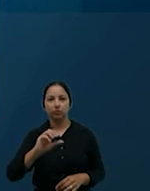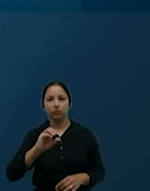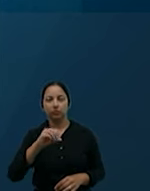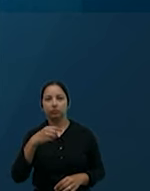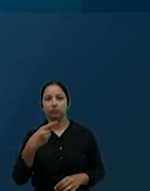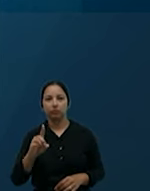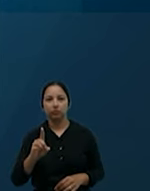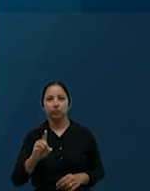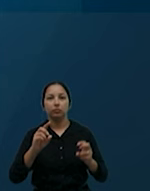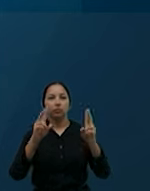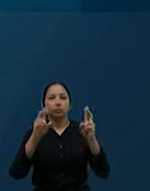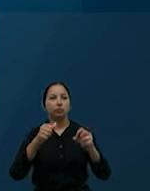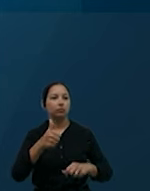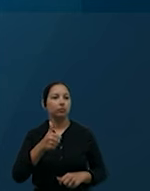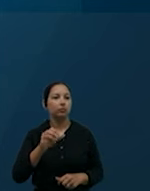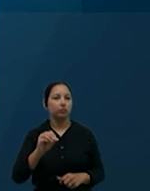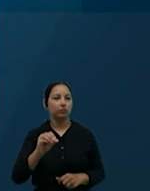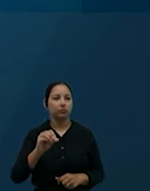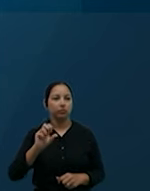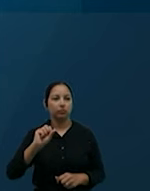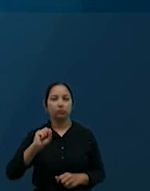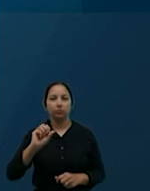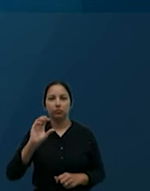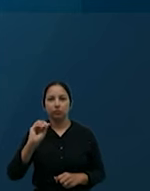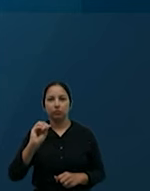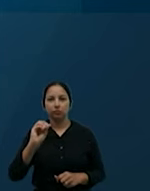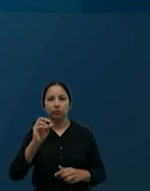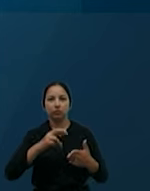1.080, referente aos recursos especiais